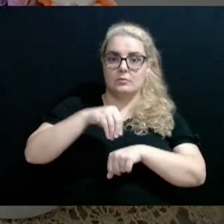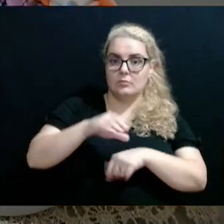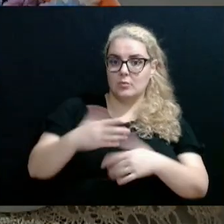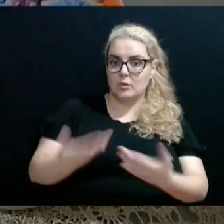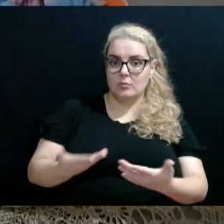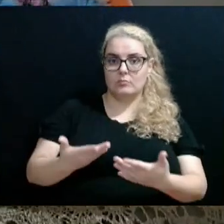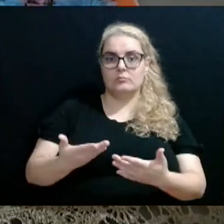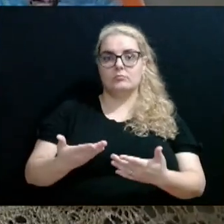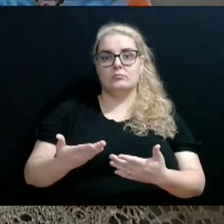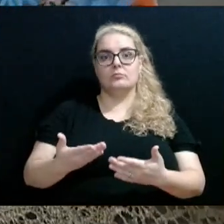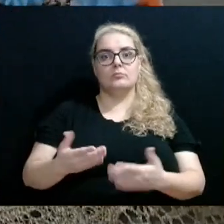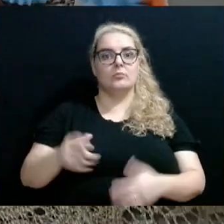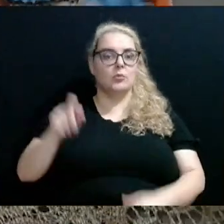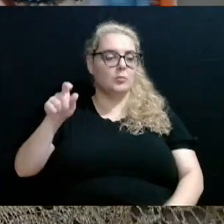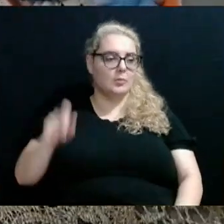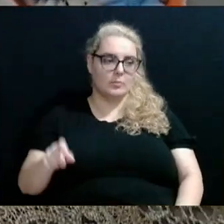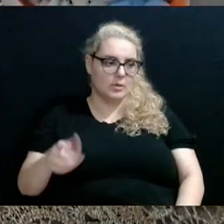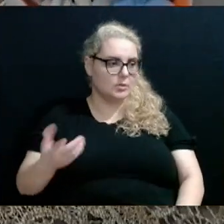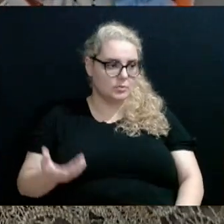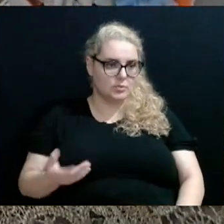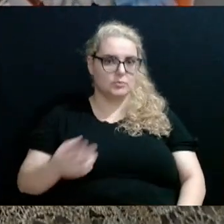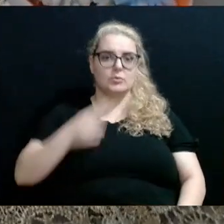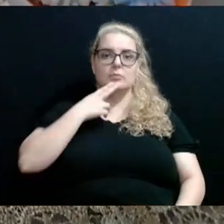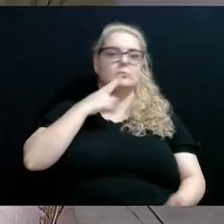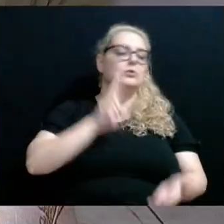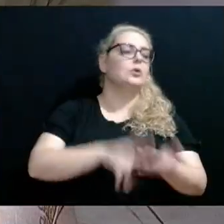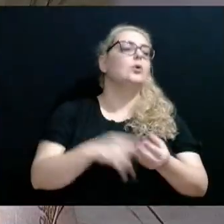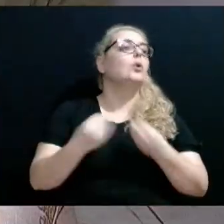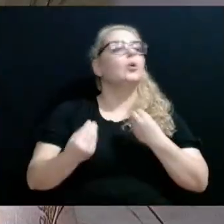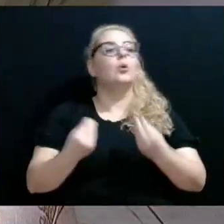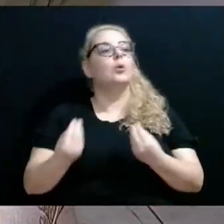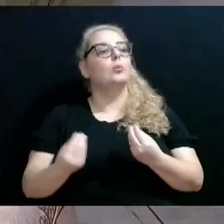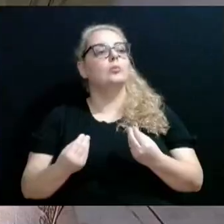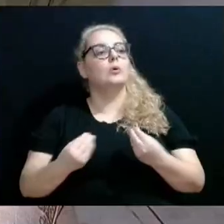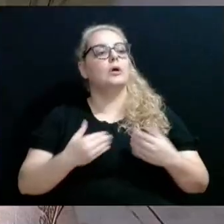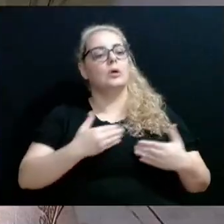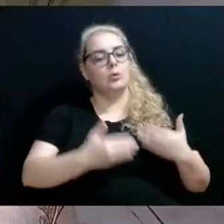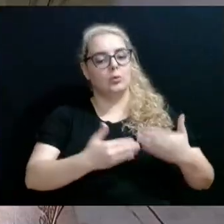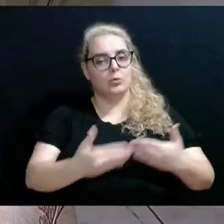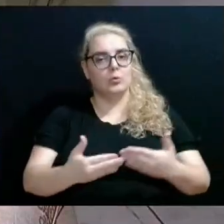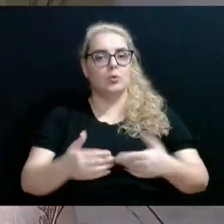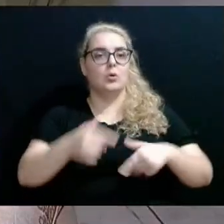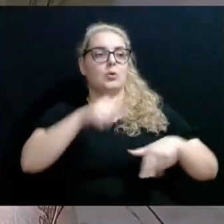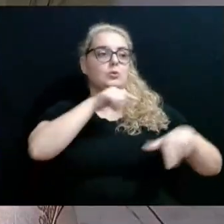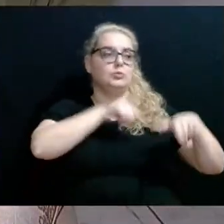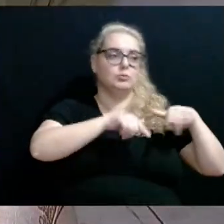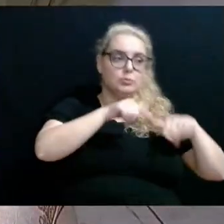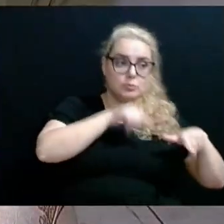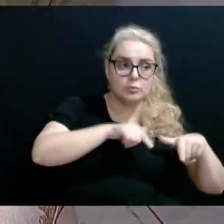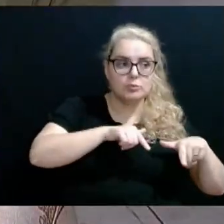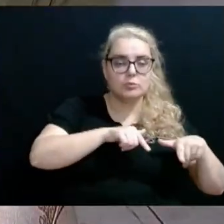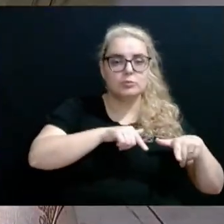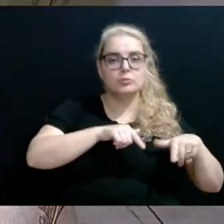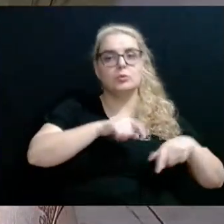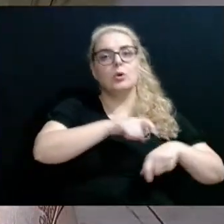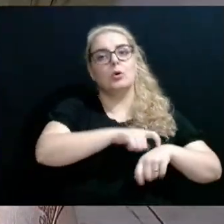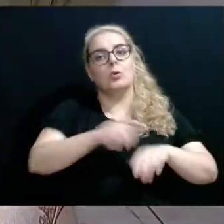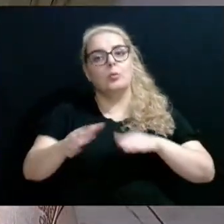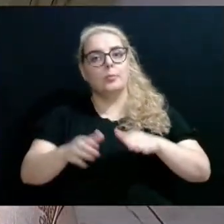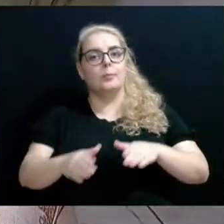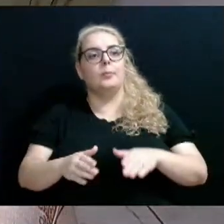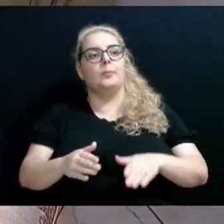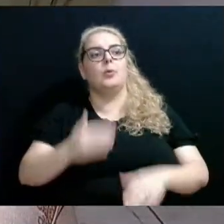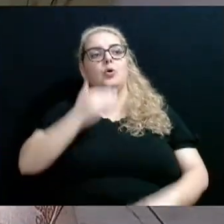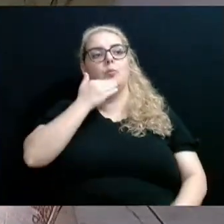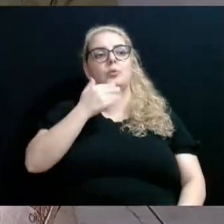um entregador ou pelos correios? Como que é todo esse processo logístico desde o momento em que uma encomenda é feita a